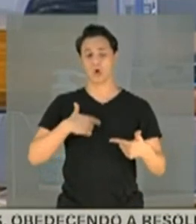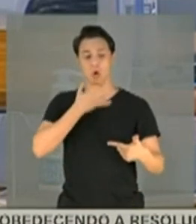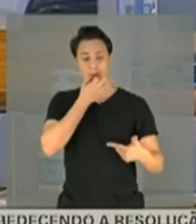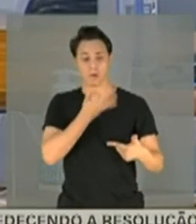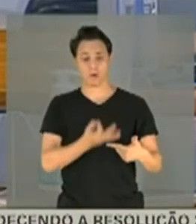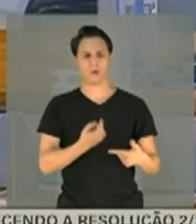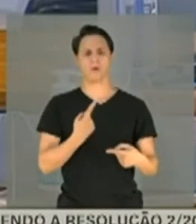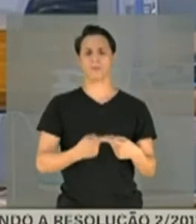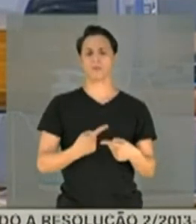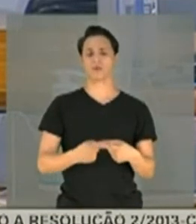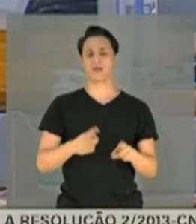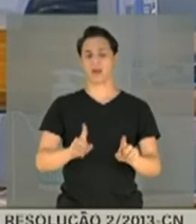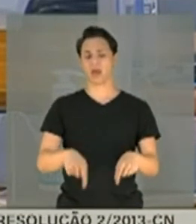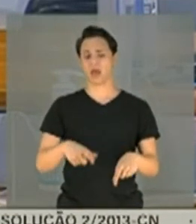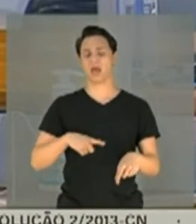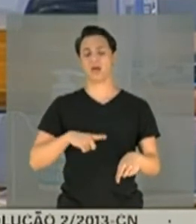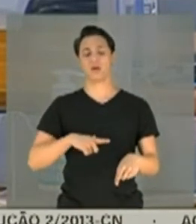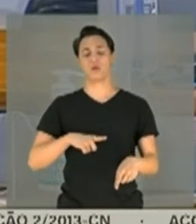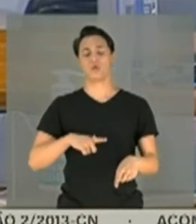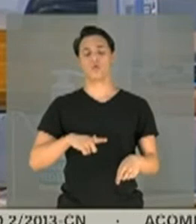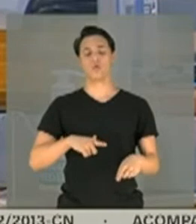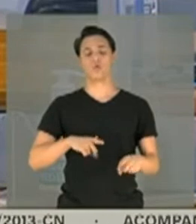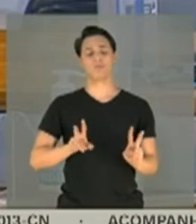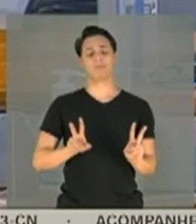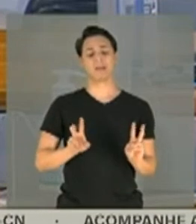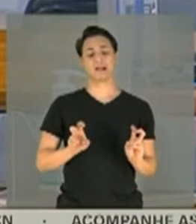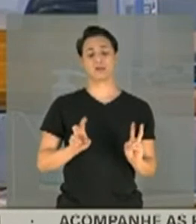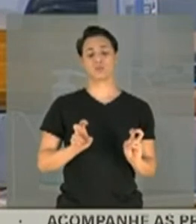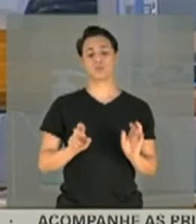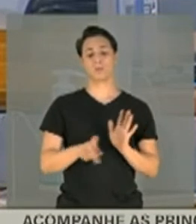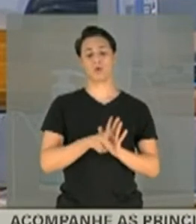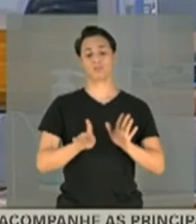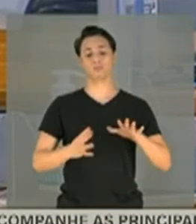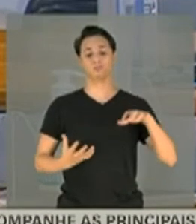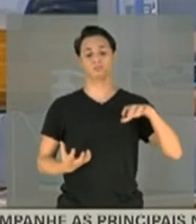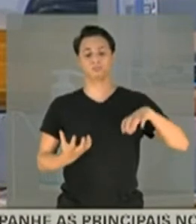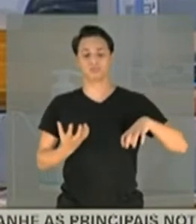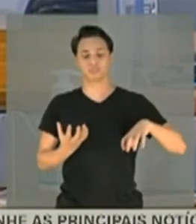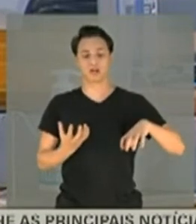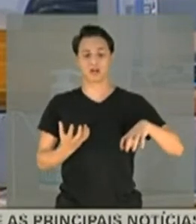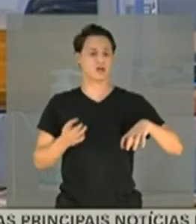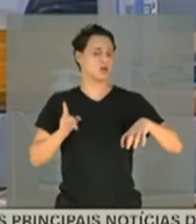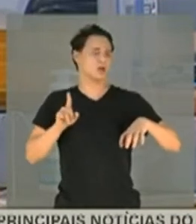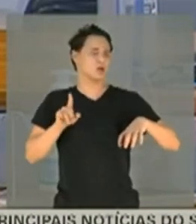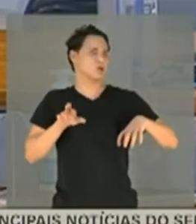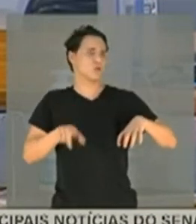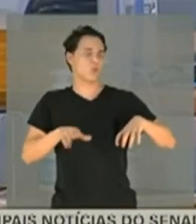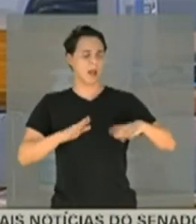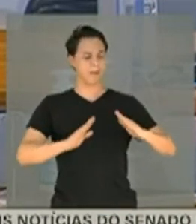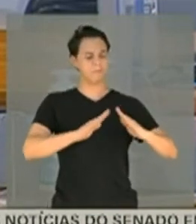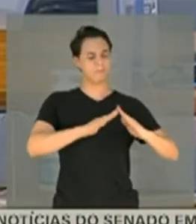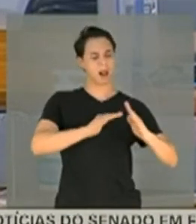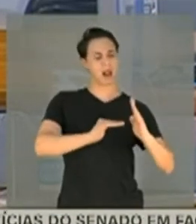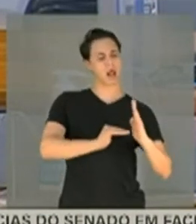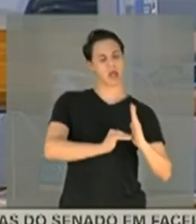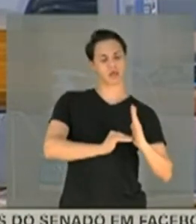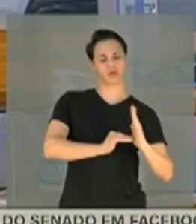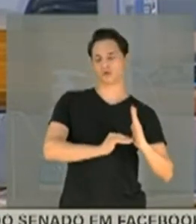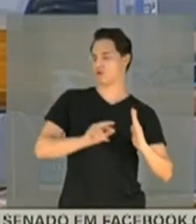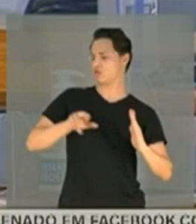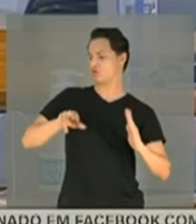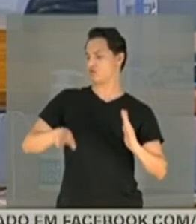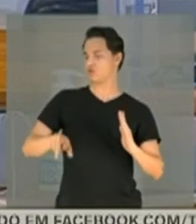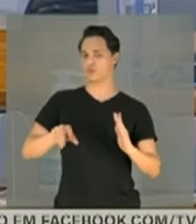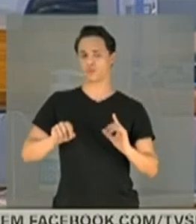do Congresso Nacional, não é um assunto de Palácio do Planalto, não é um assunto